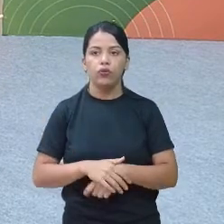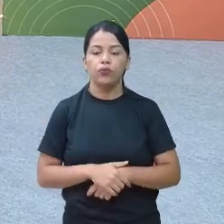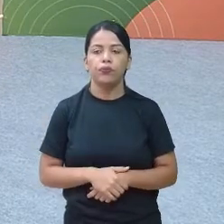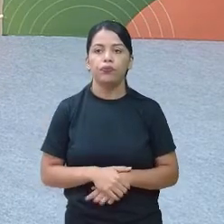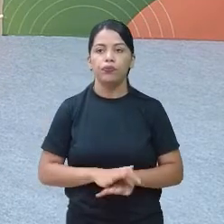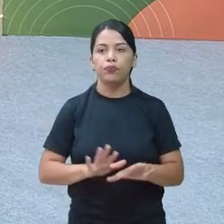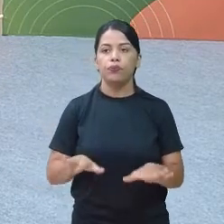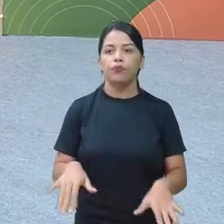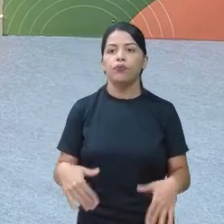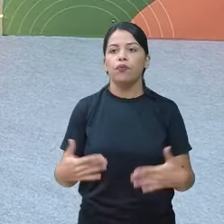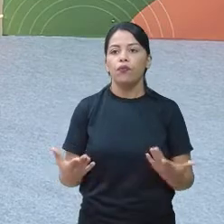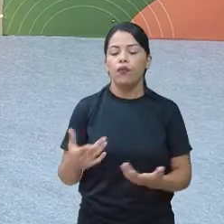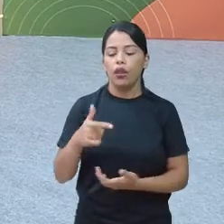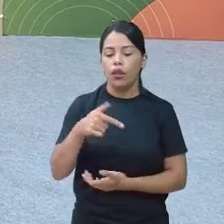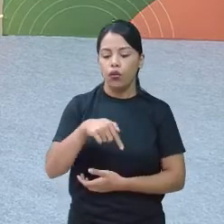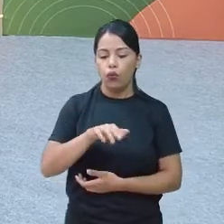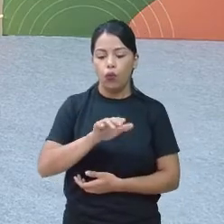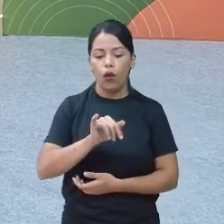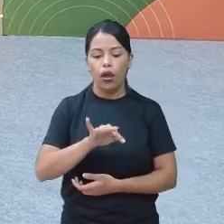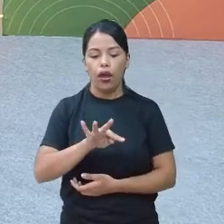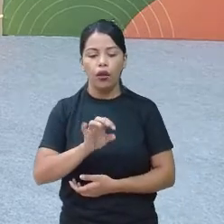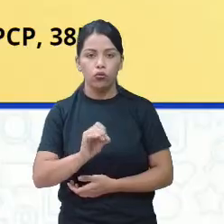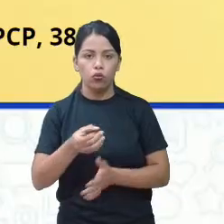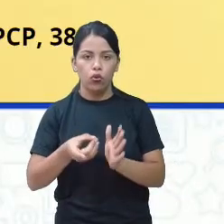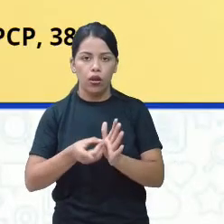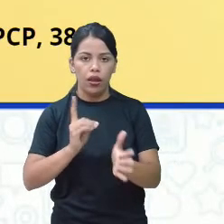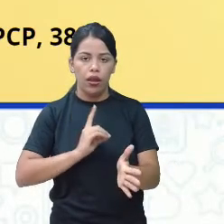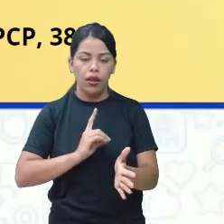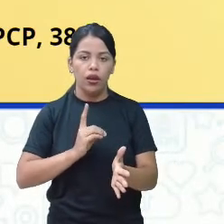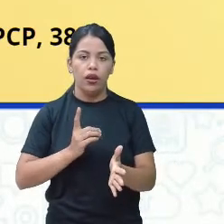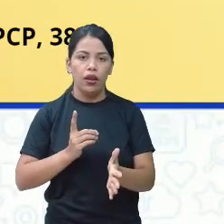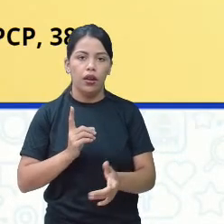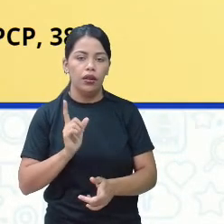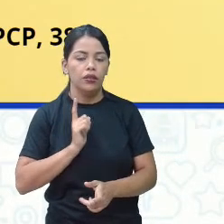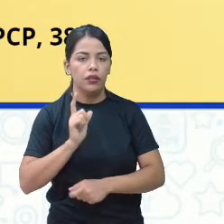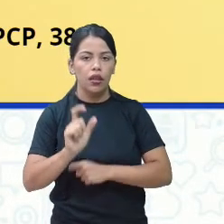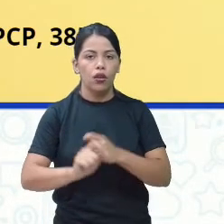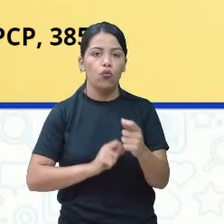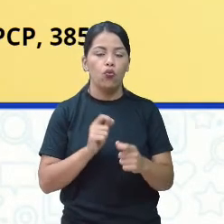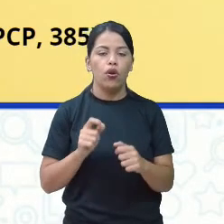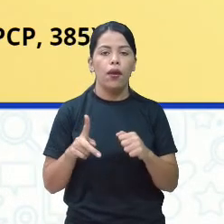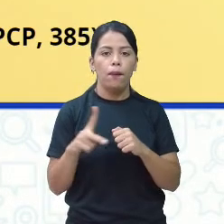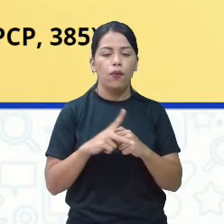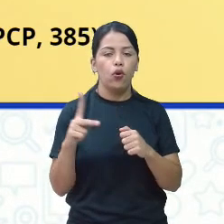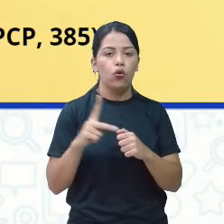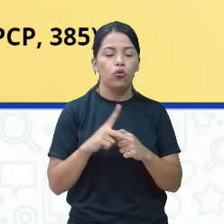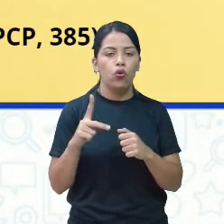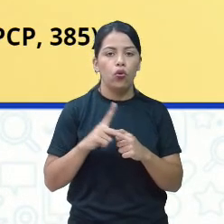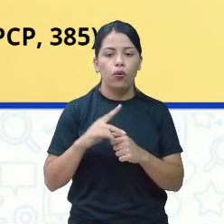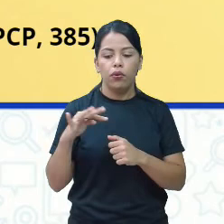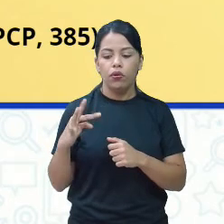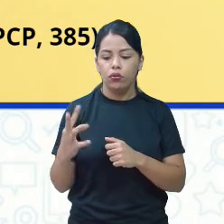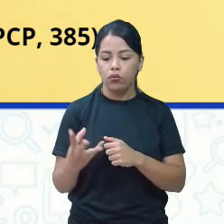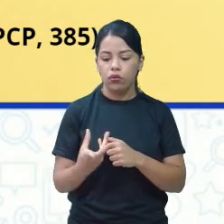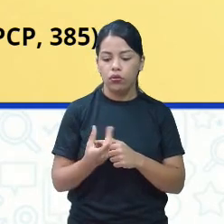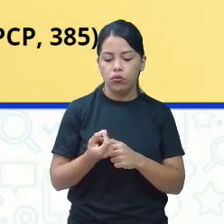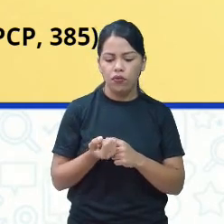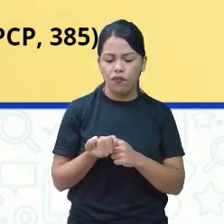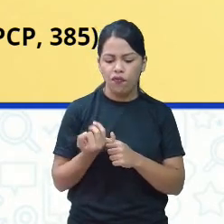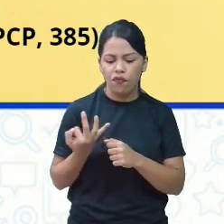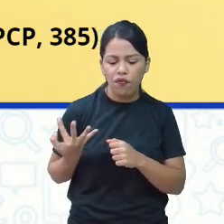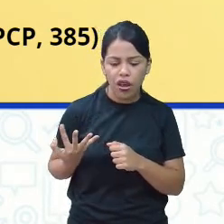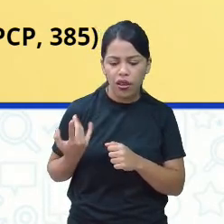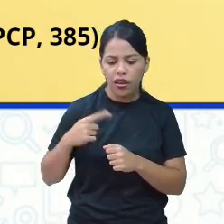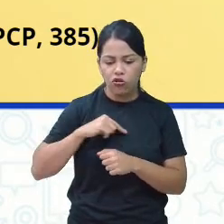O quanto. O pronome quanto é antecedido por pronomes indefinidos. Tudo, todos, aqueles que a gente não sabe exatamente